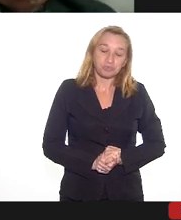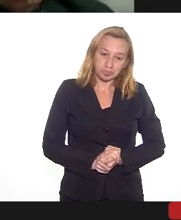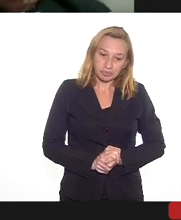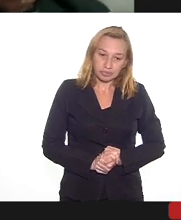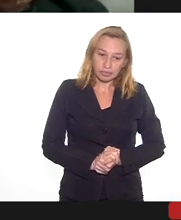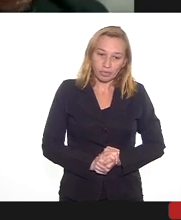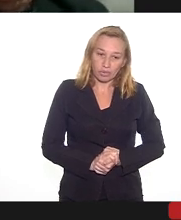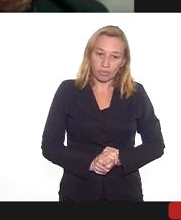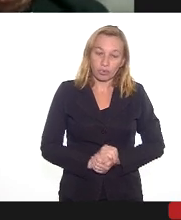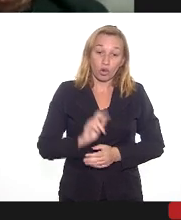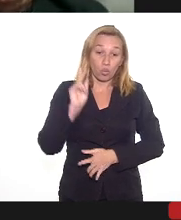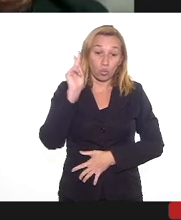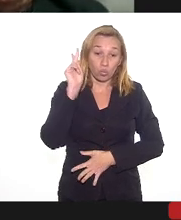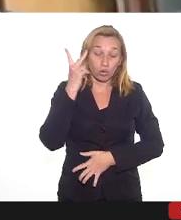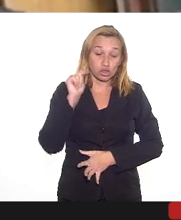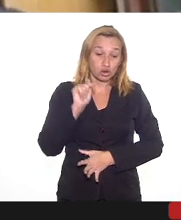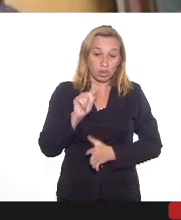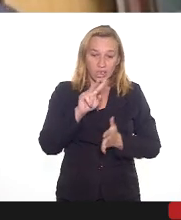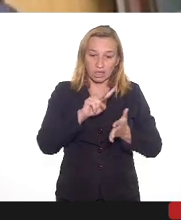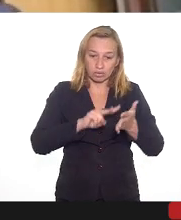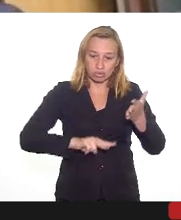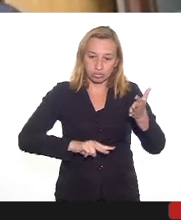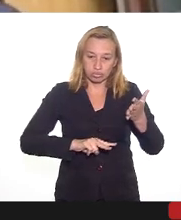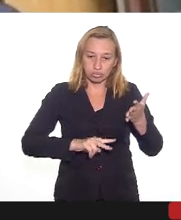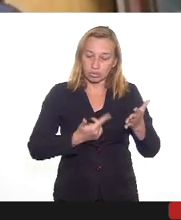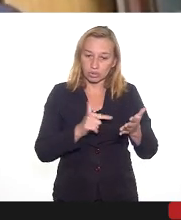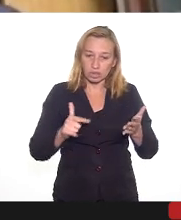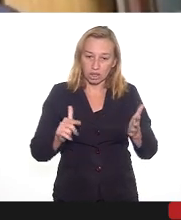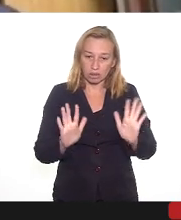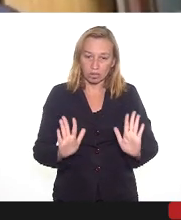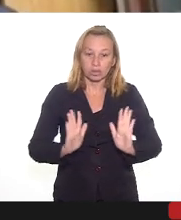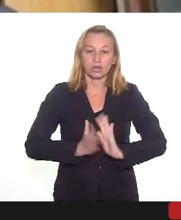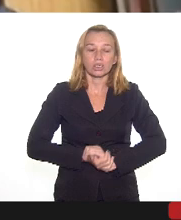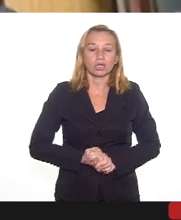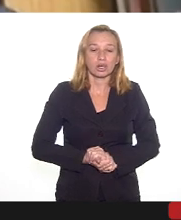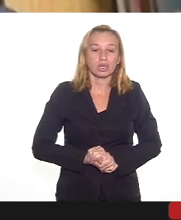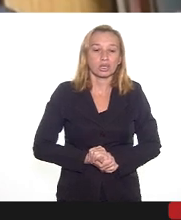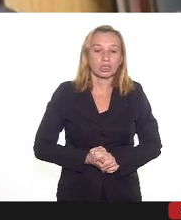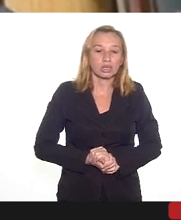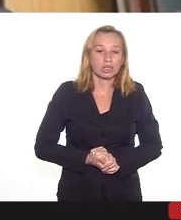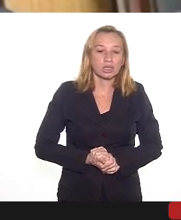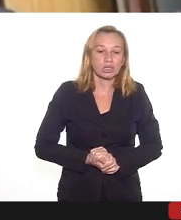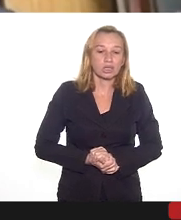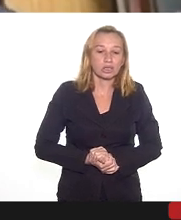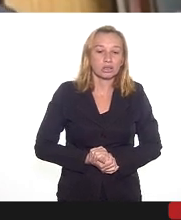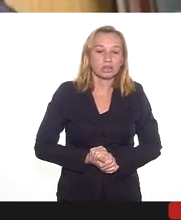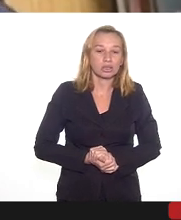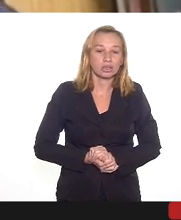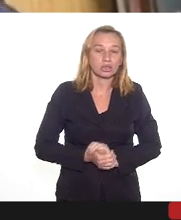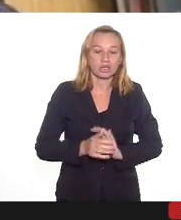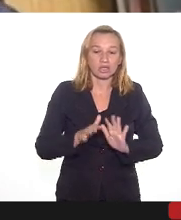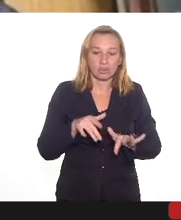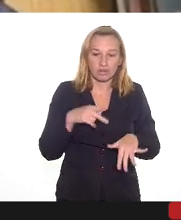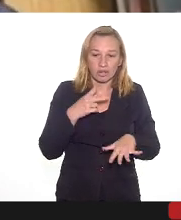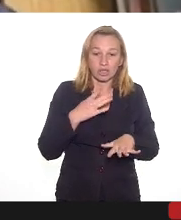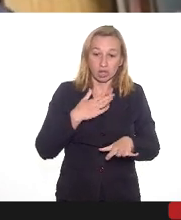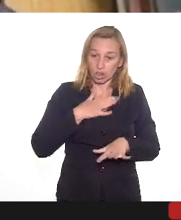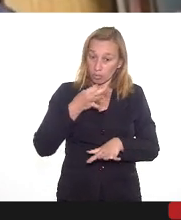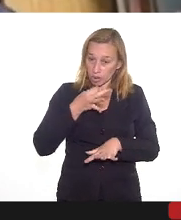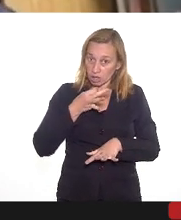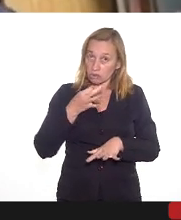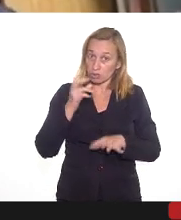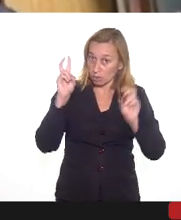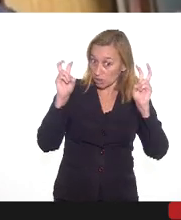Eu só não tenho o histórico. Eu entrei aqui com o secretário, eu não tinha o histórico de manifestação da Procuradoria. Eu tenho a minha opinião sobre o